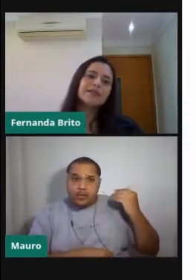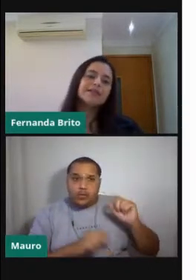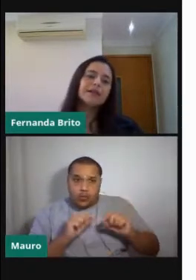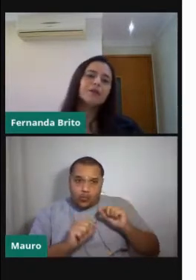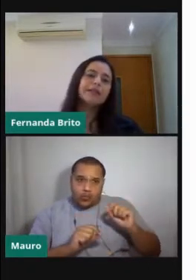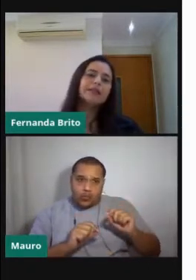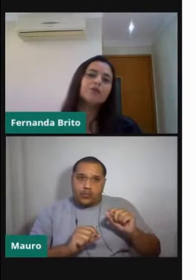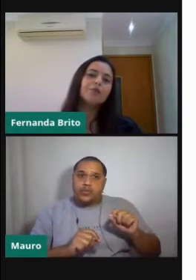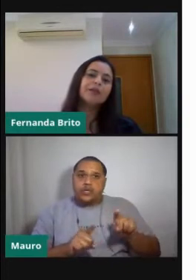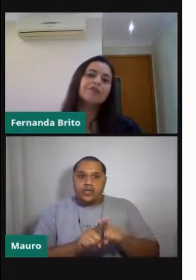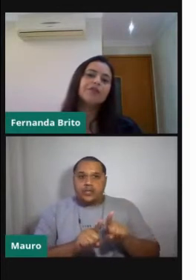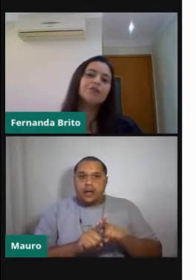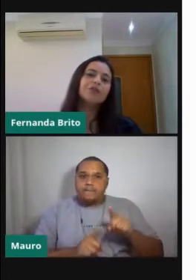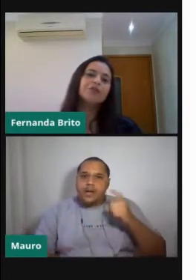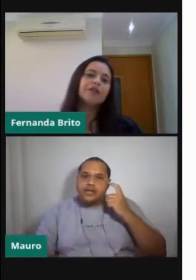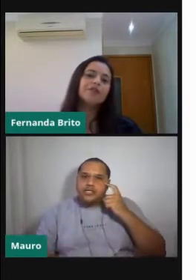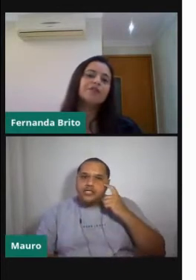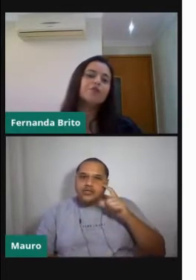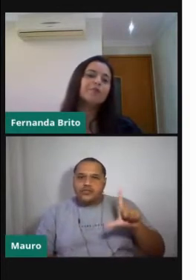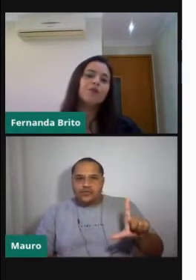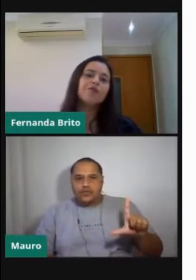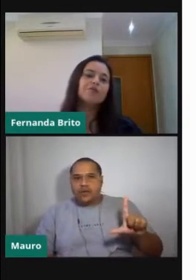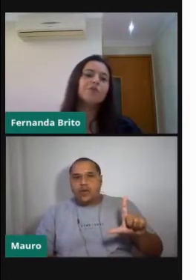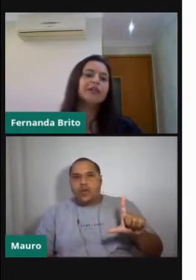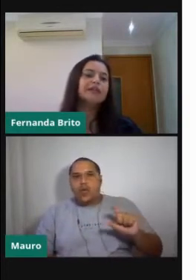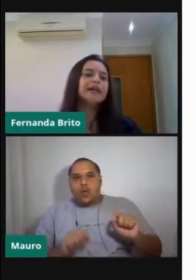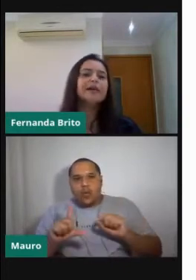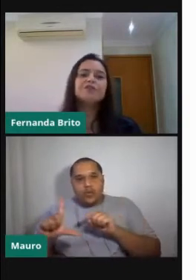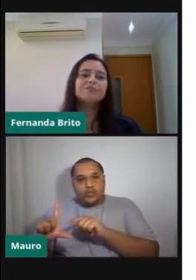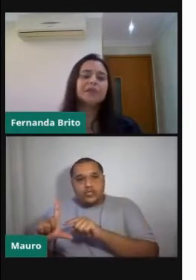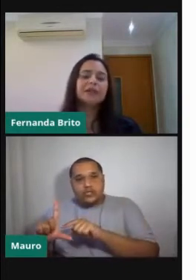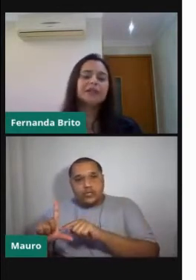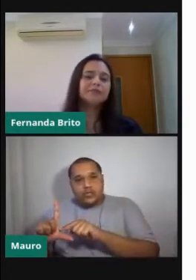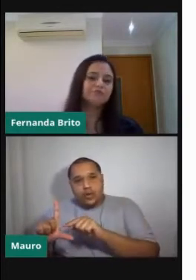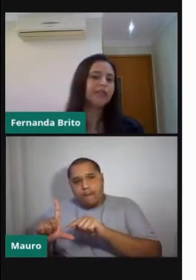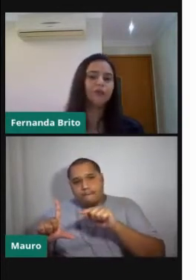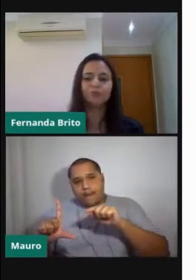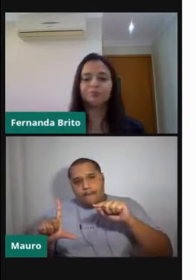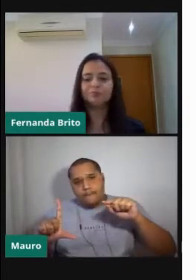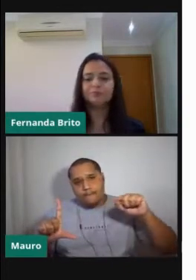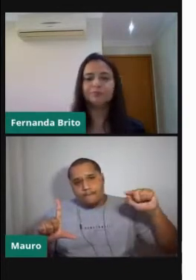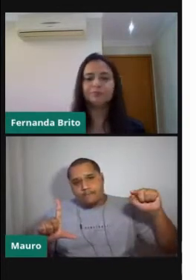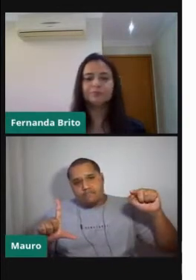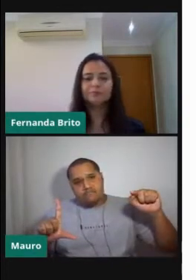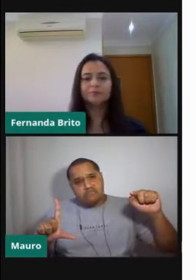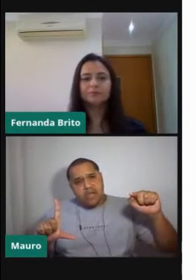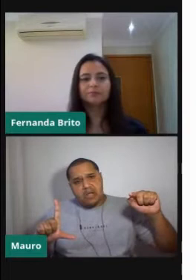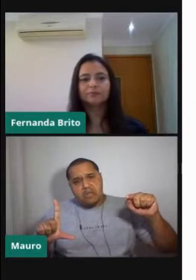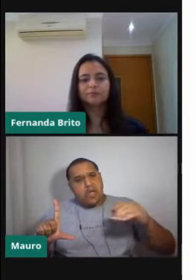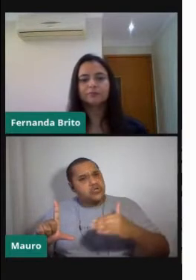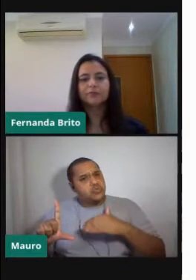dessa associação, né, do lopinavir e do ritonavir sobre a curva de mortalidade é nenhum.